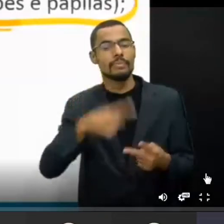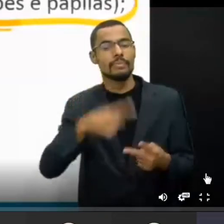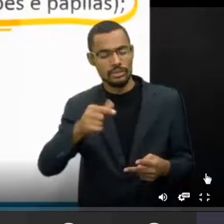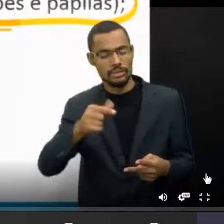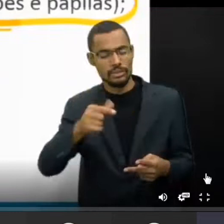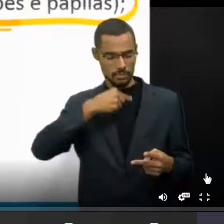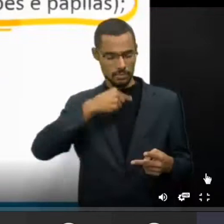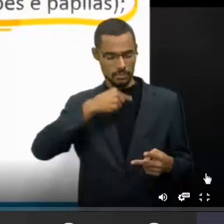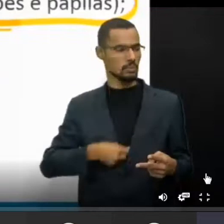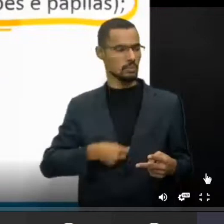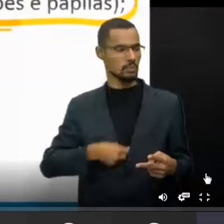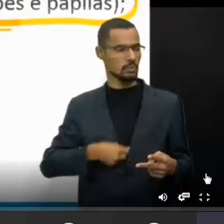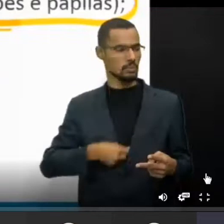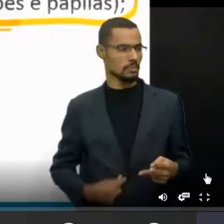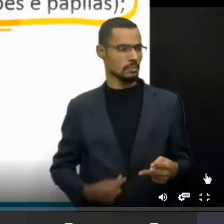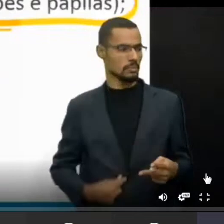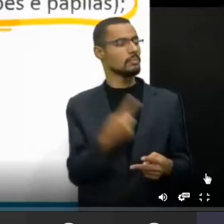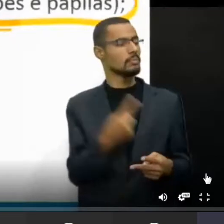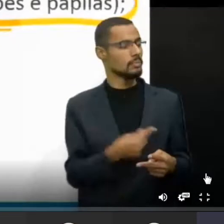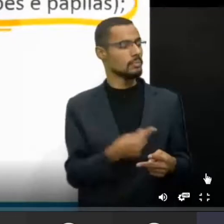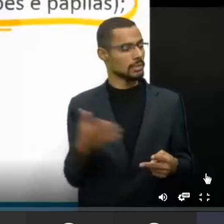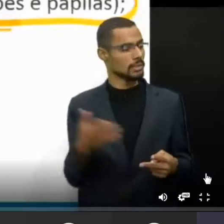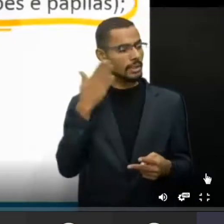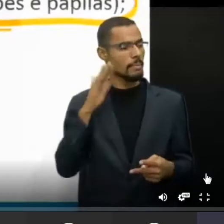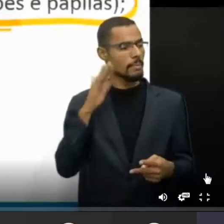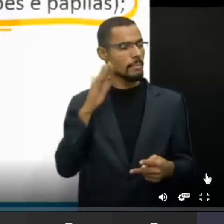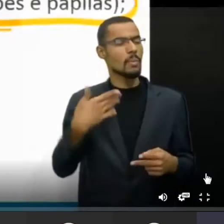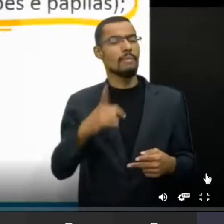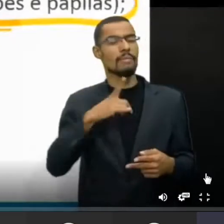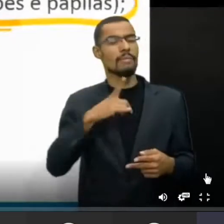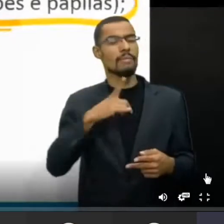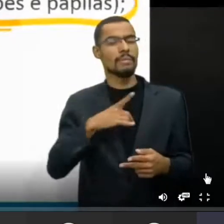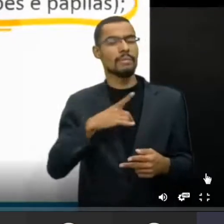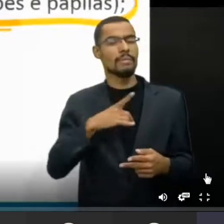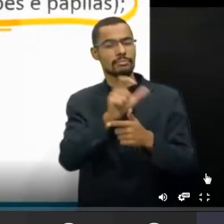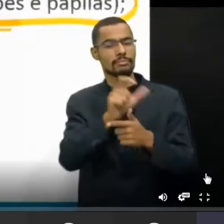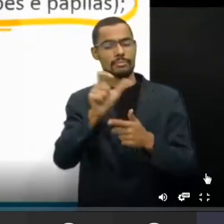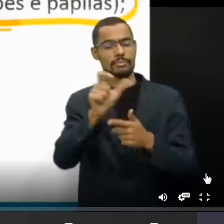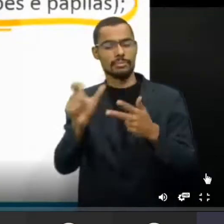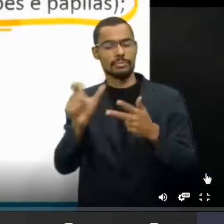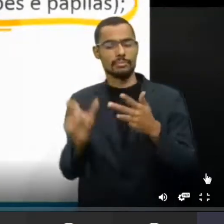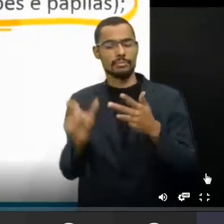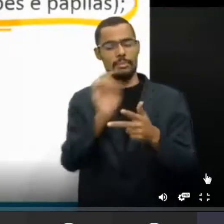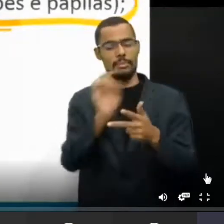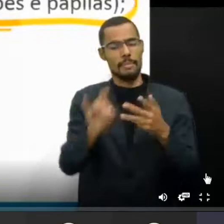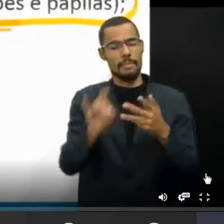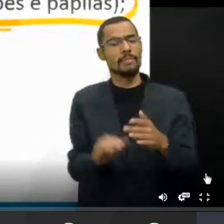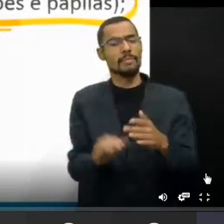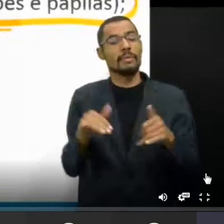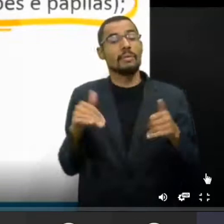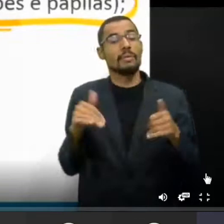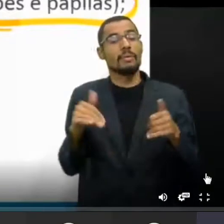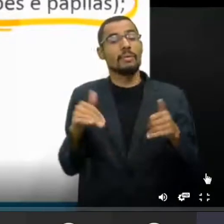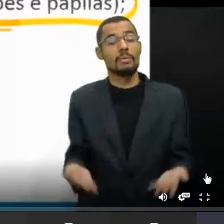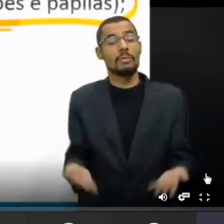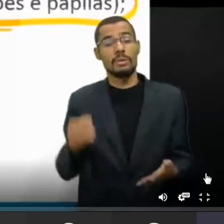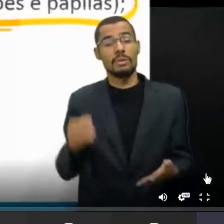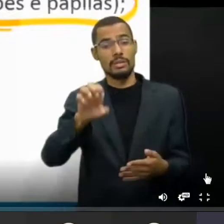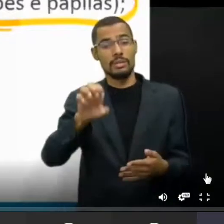e estômago, e aí nós vamos definir as morfologias, né, e as regiões do